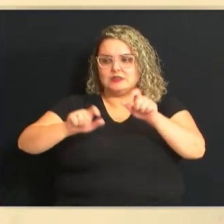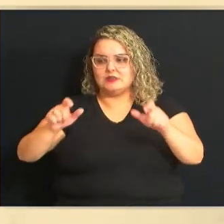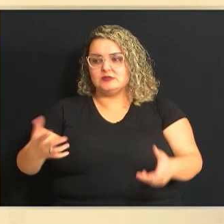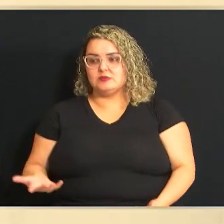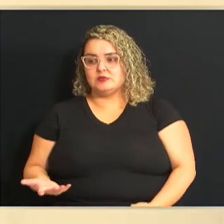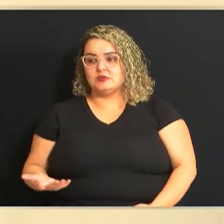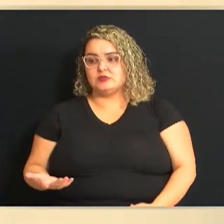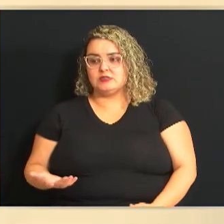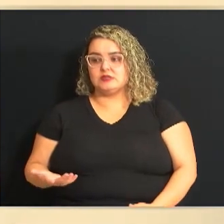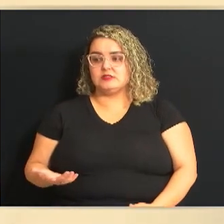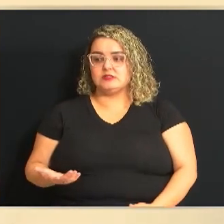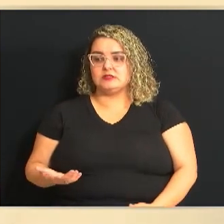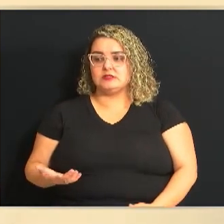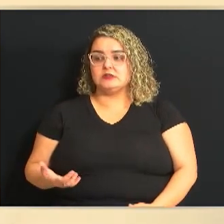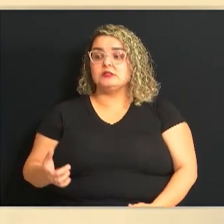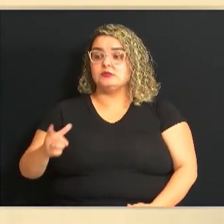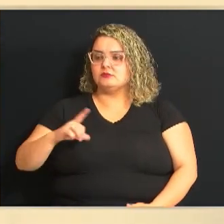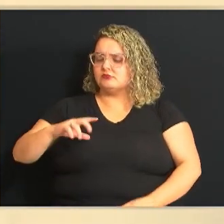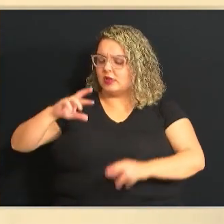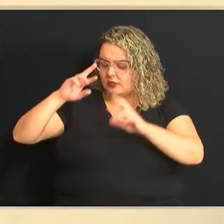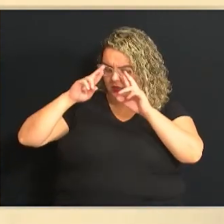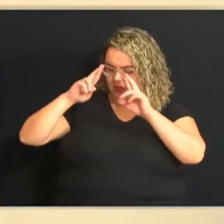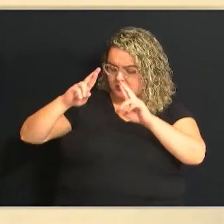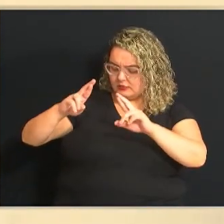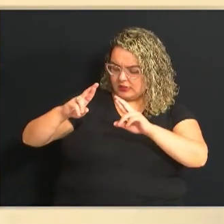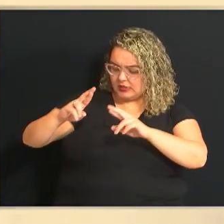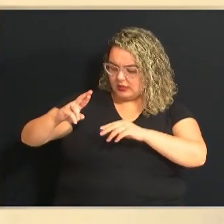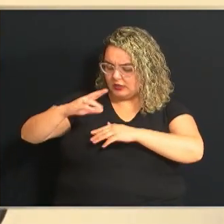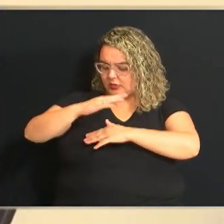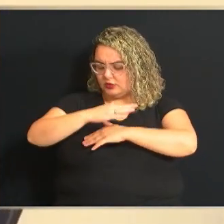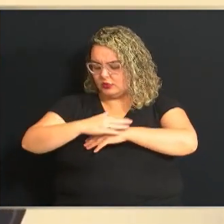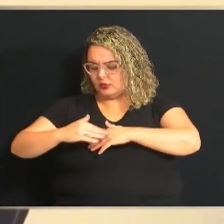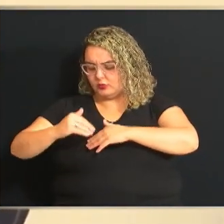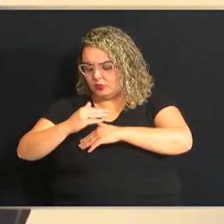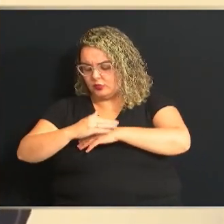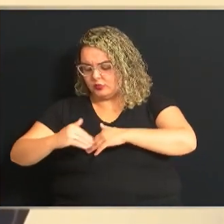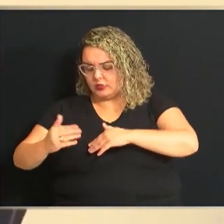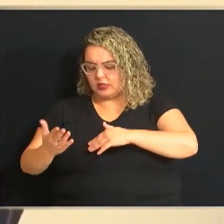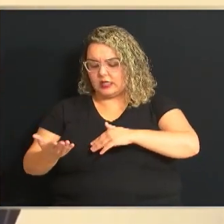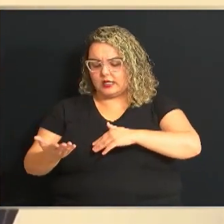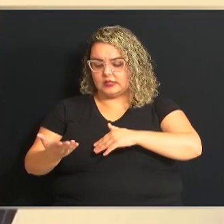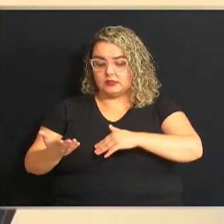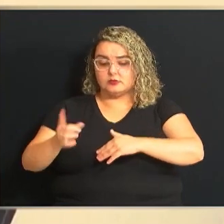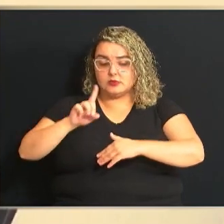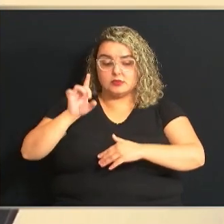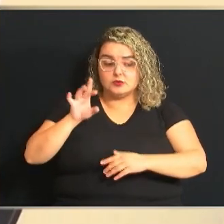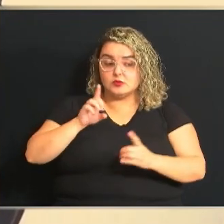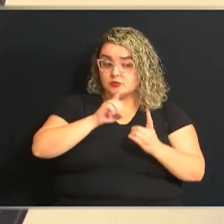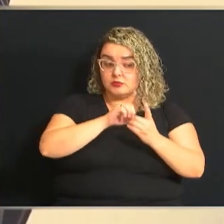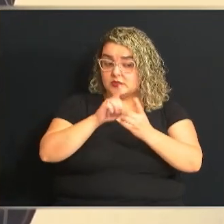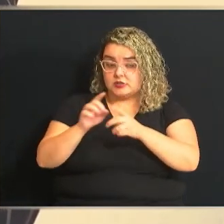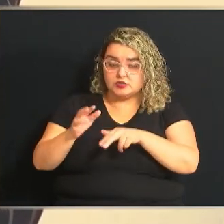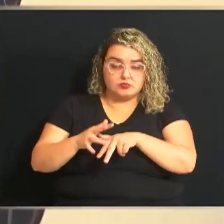do diploma de mérito médico ao ex-presidente do Conselho da Sobrapar. Confira.